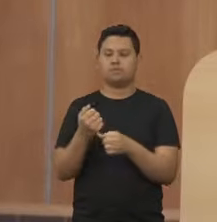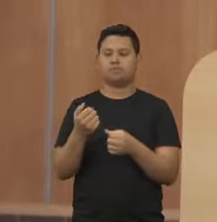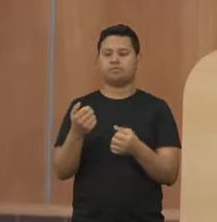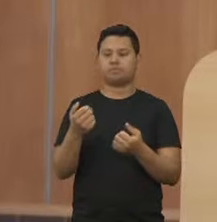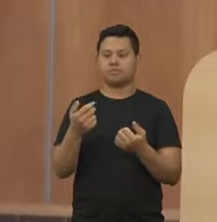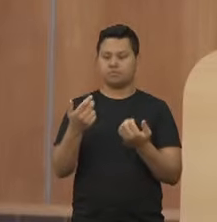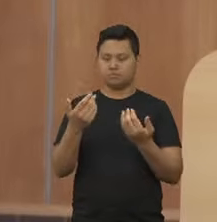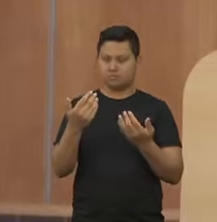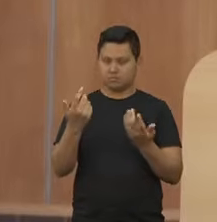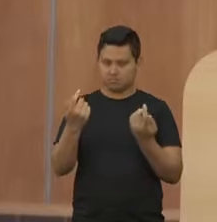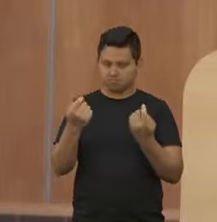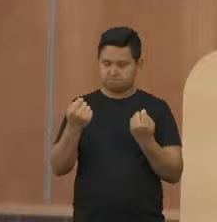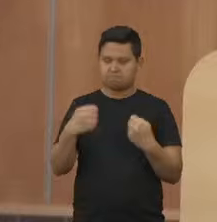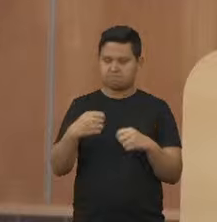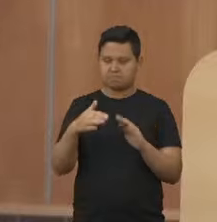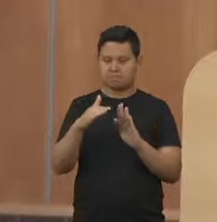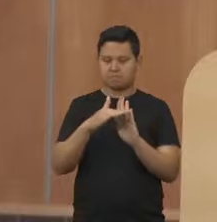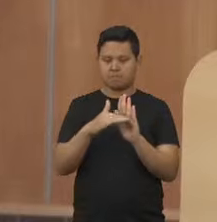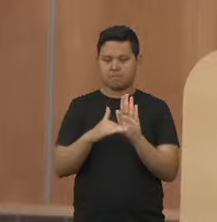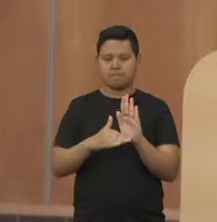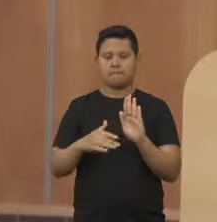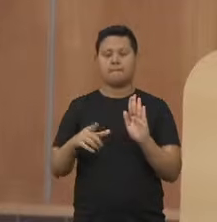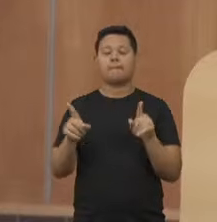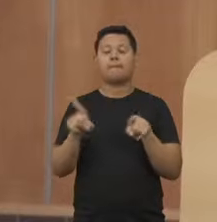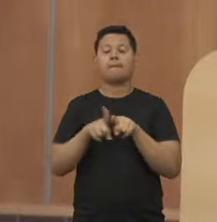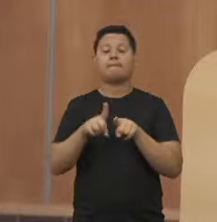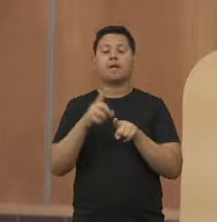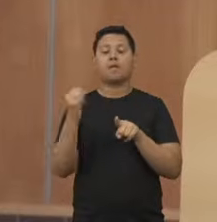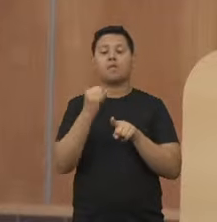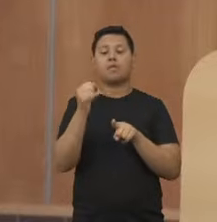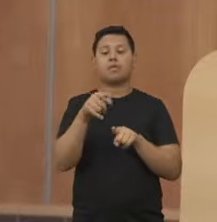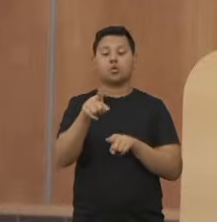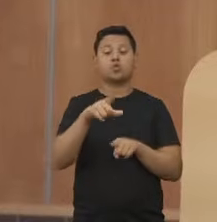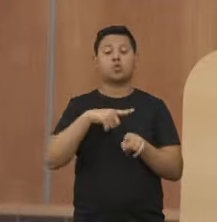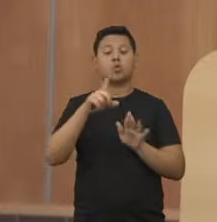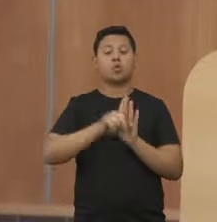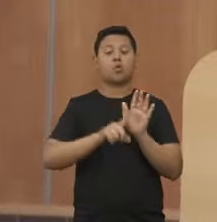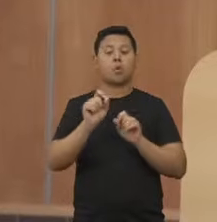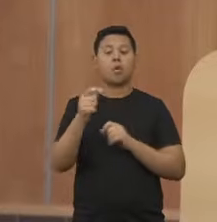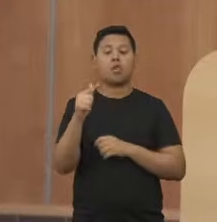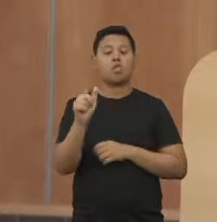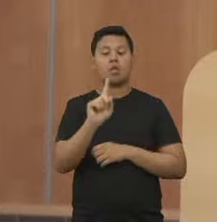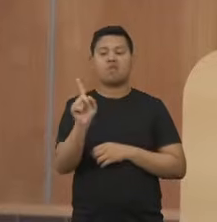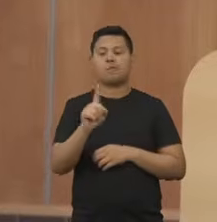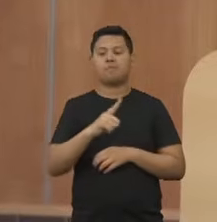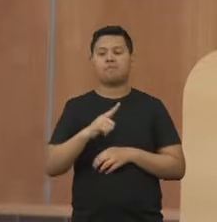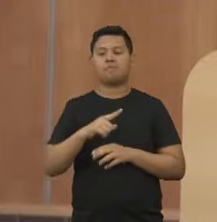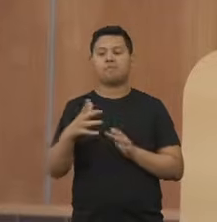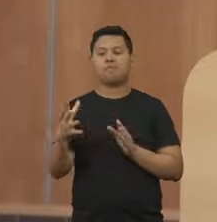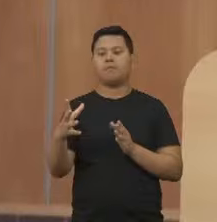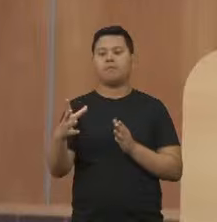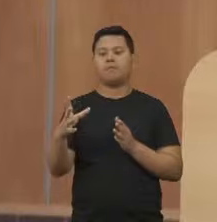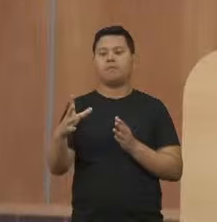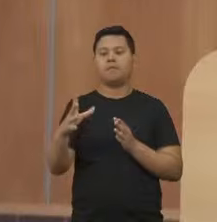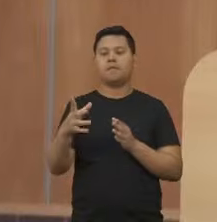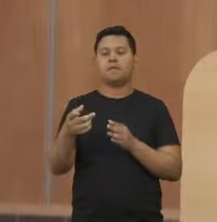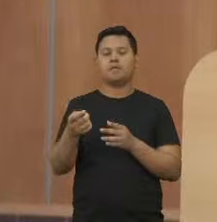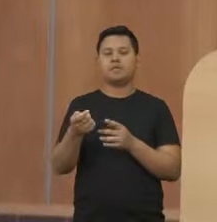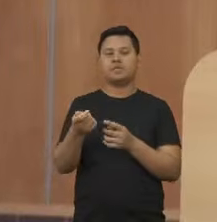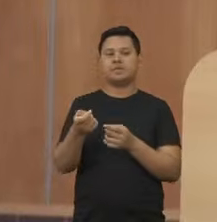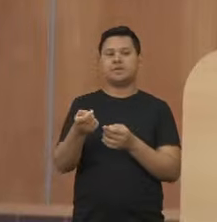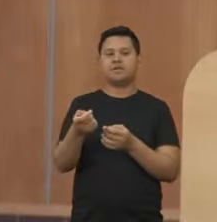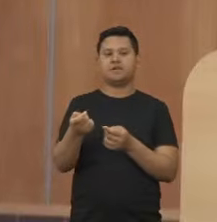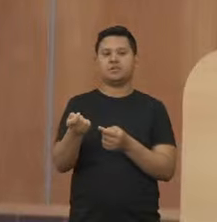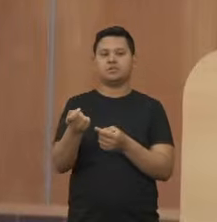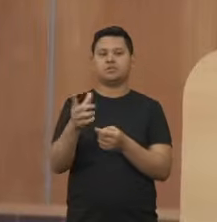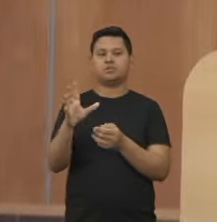contados a partir da seleção. Outra coisa fundamental para você ter esse direito, não ter sido beneficiado por outro programa